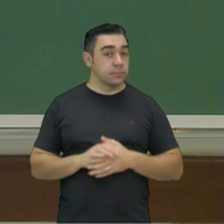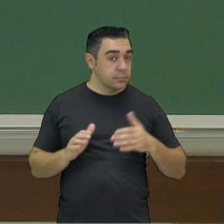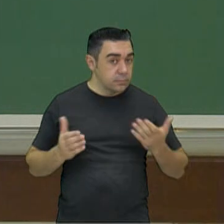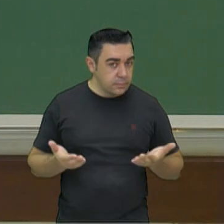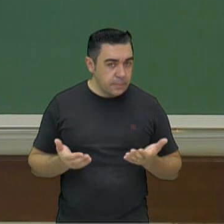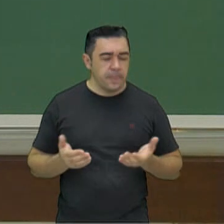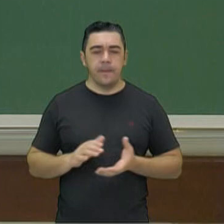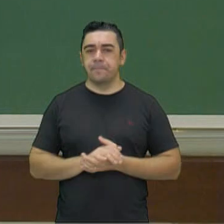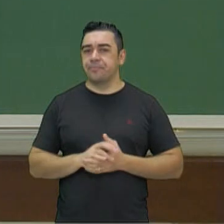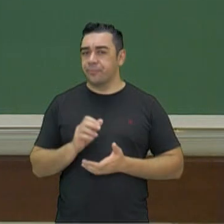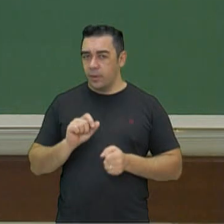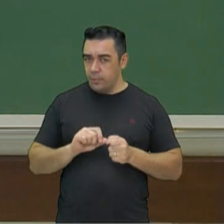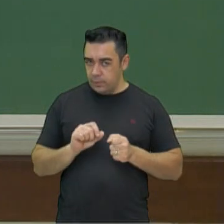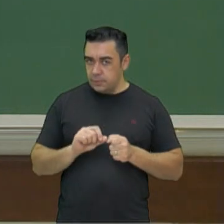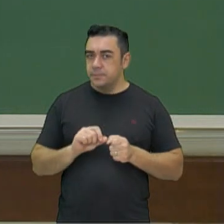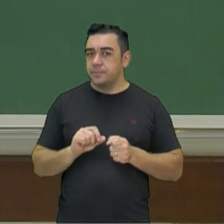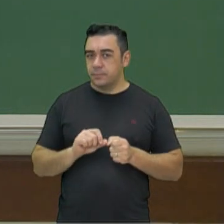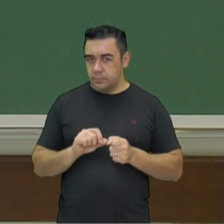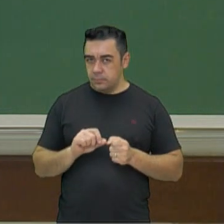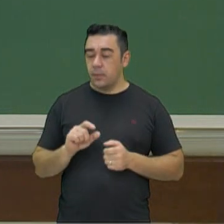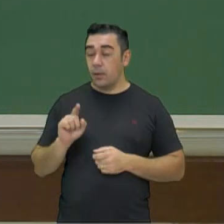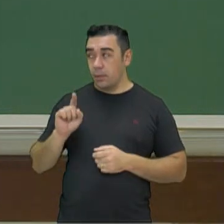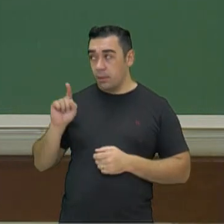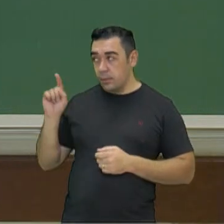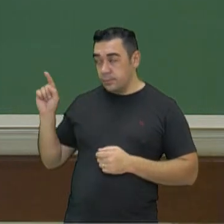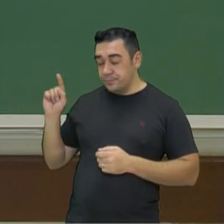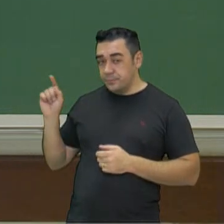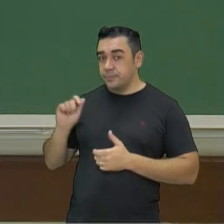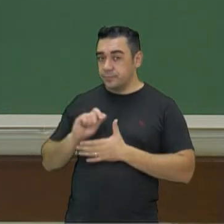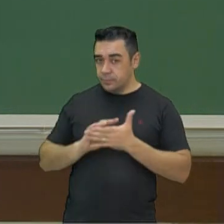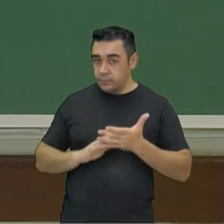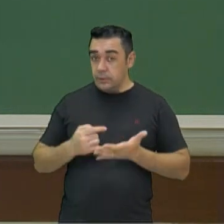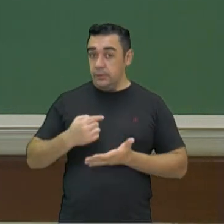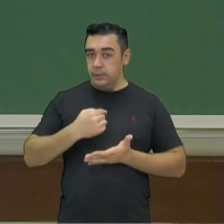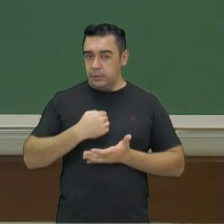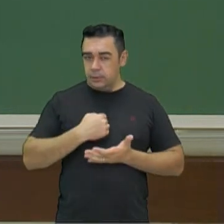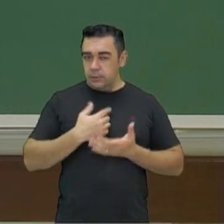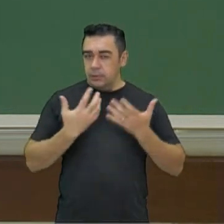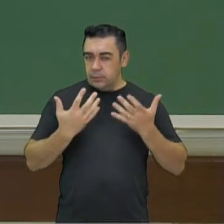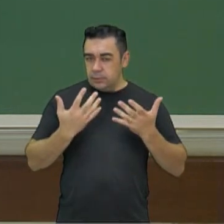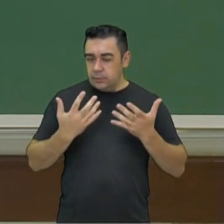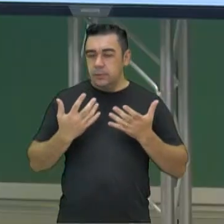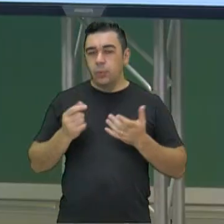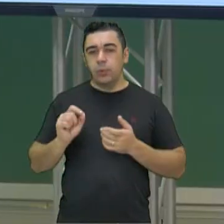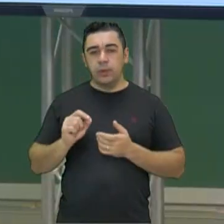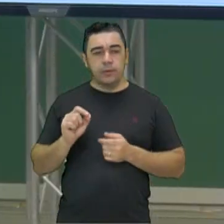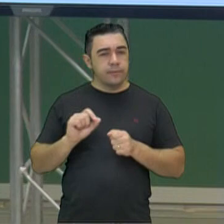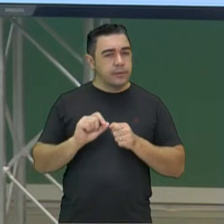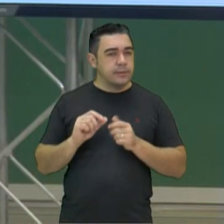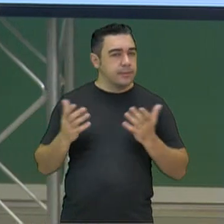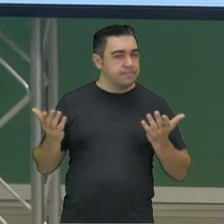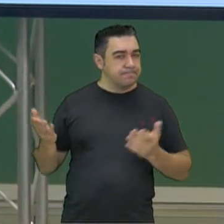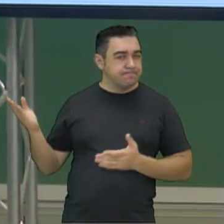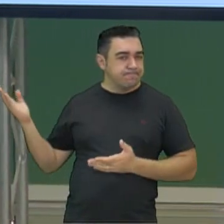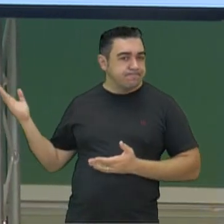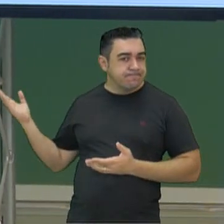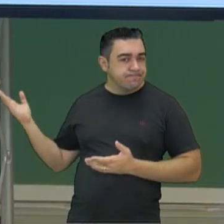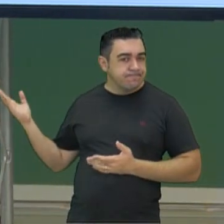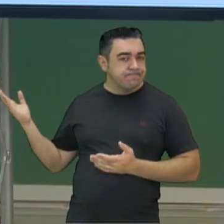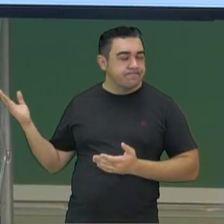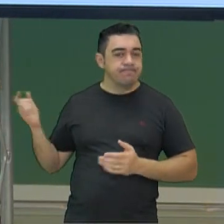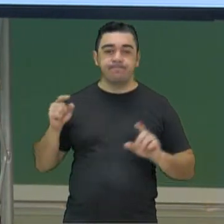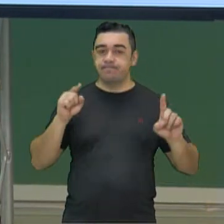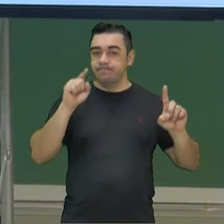Então, pessoal, para resolver esse exercício, eu quis colocar a